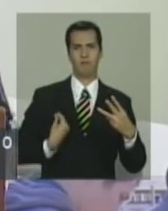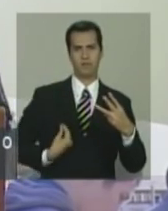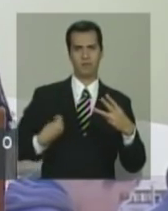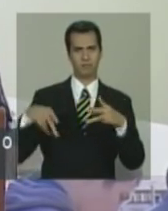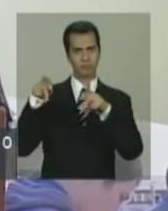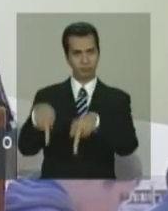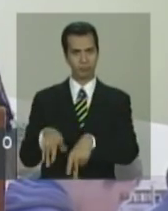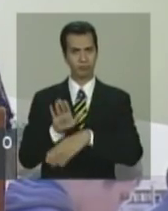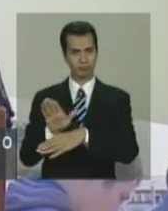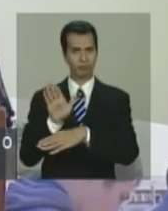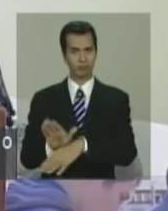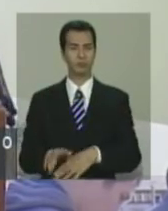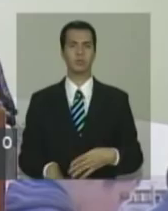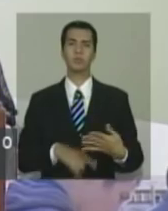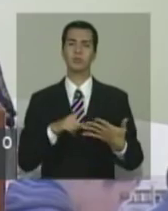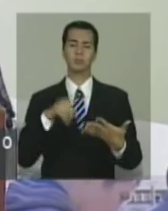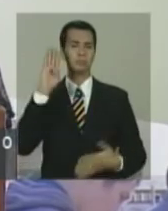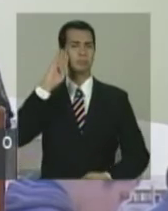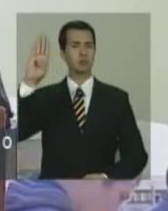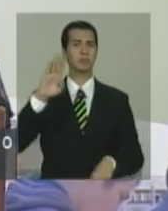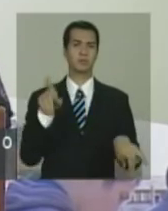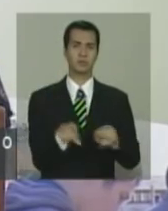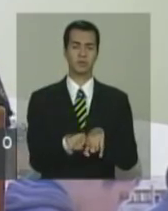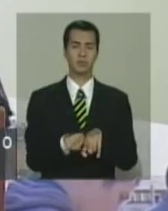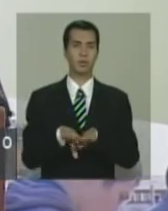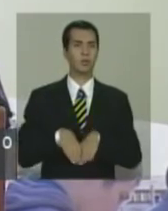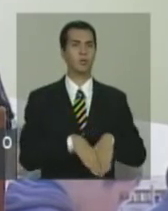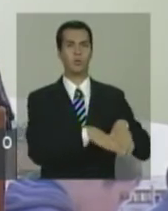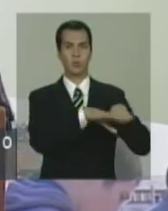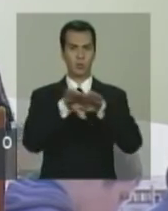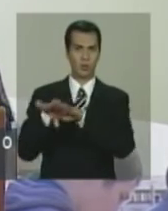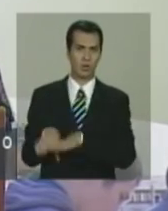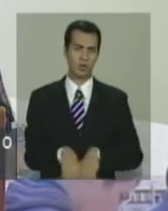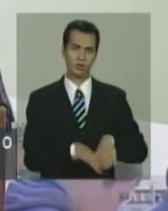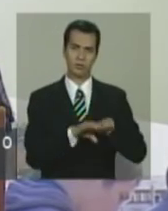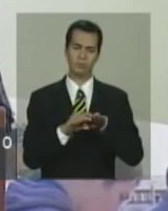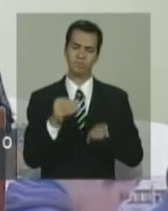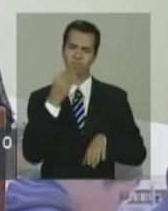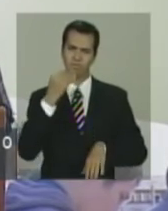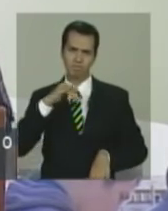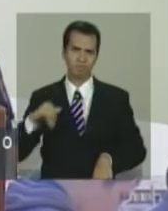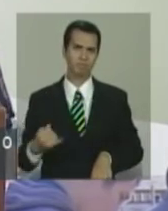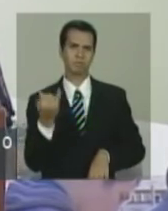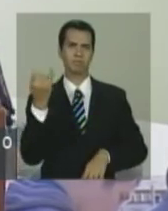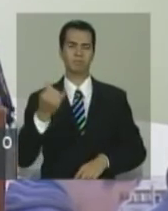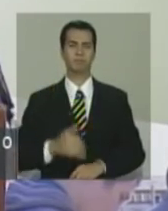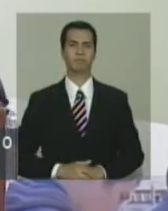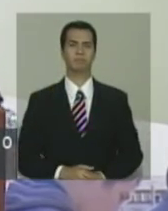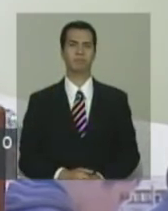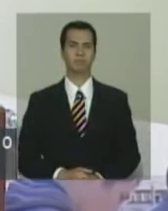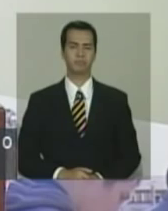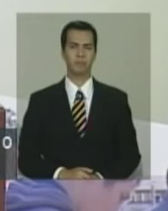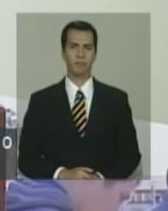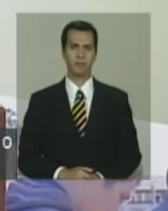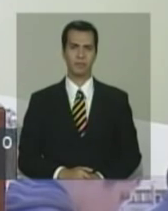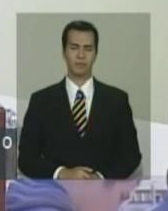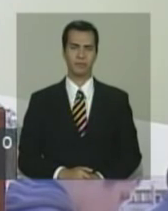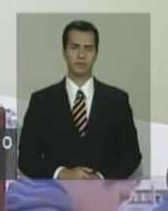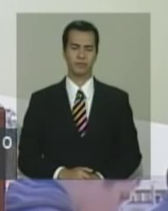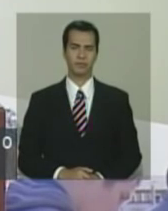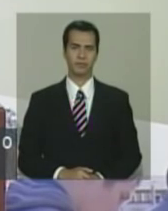população e, sobretudo, da garantia de igualdade de oportunidades. Nós temos, de